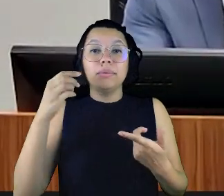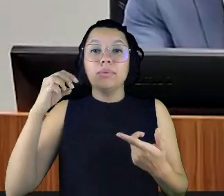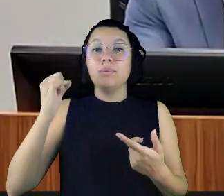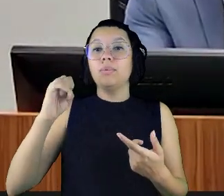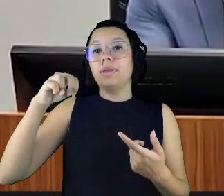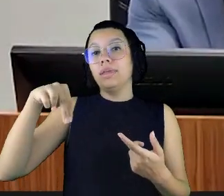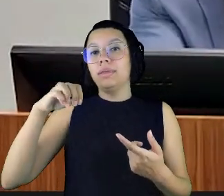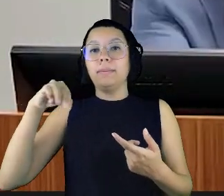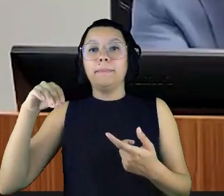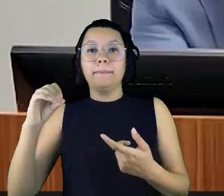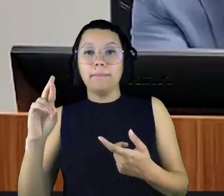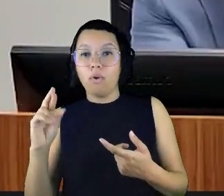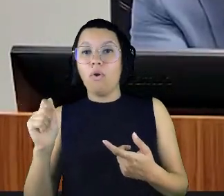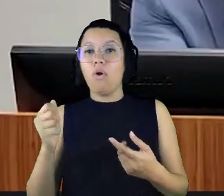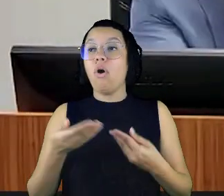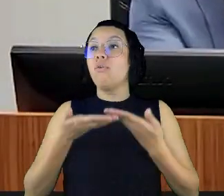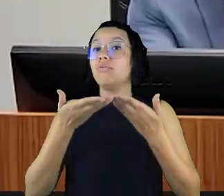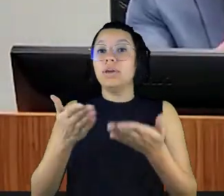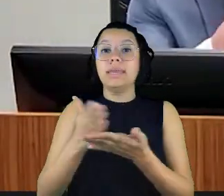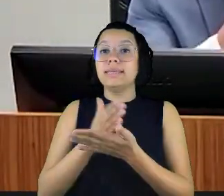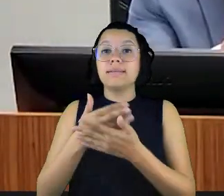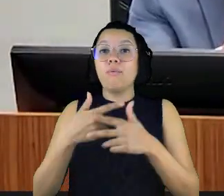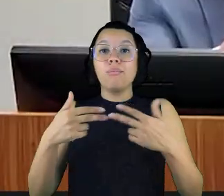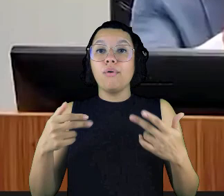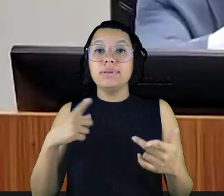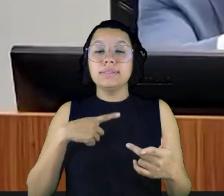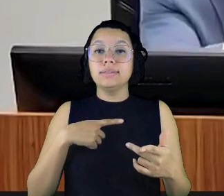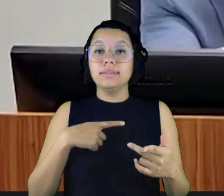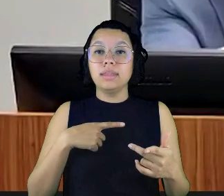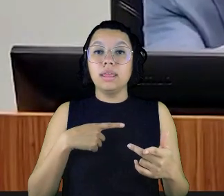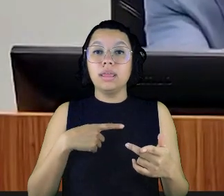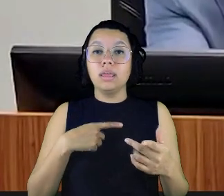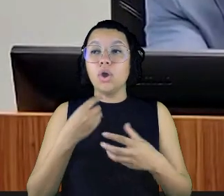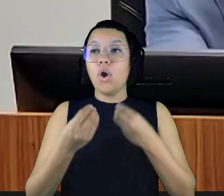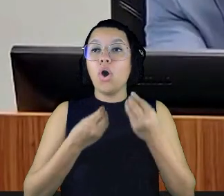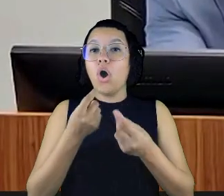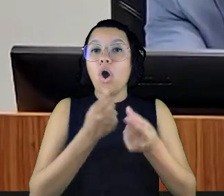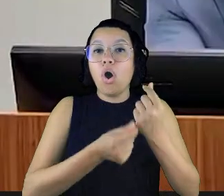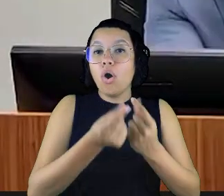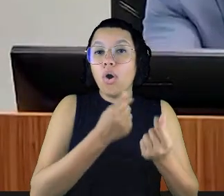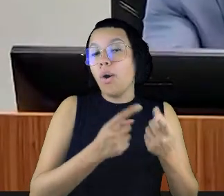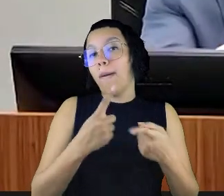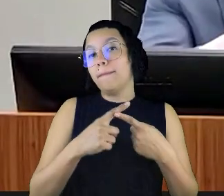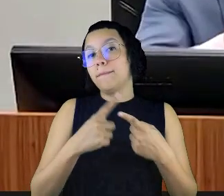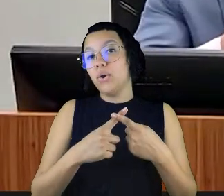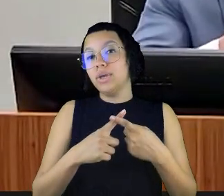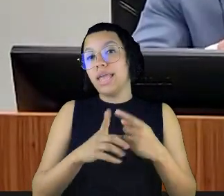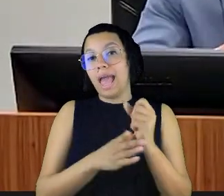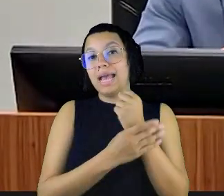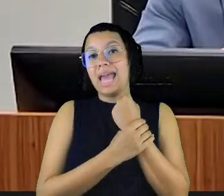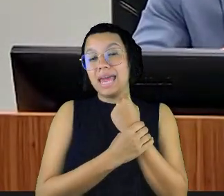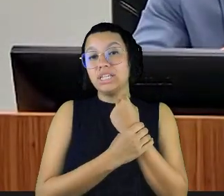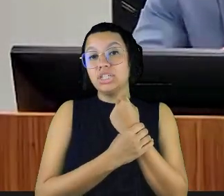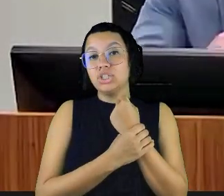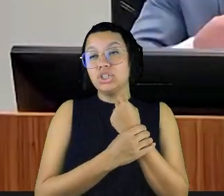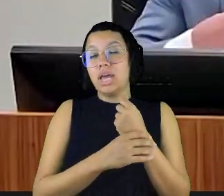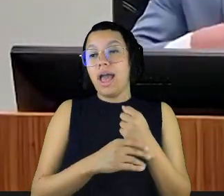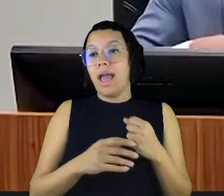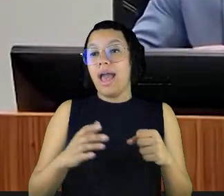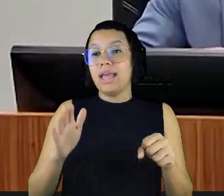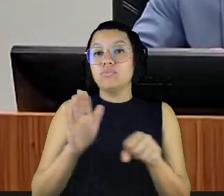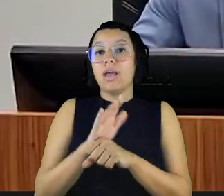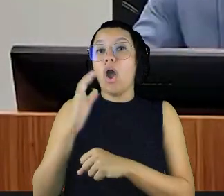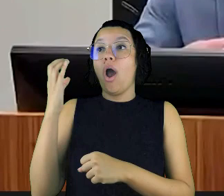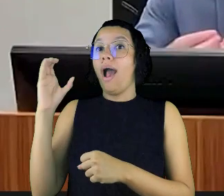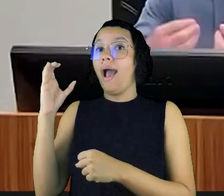que tenha potencial econômico, porque a garantia é de satisfação do crédito, não é garantia do juízo. Não sou eu que tenho